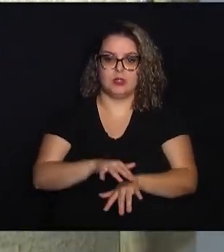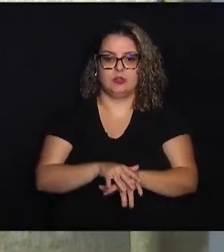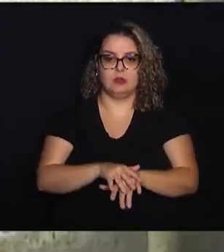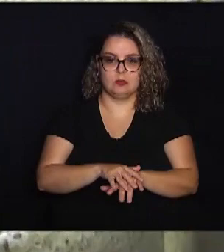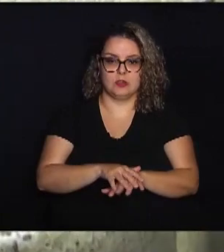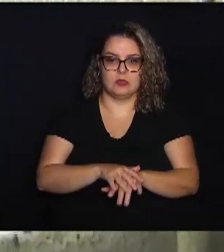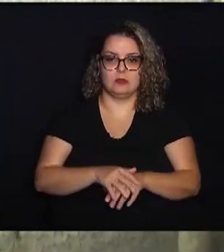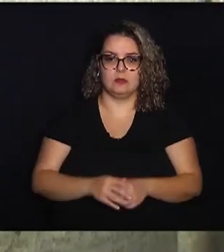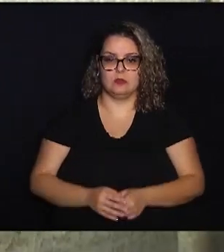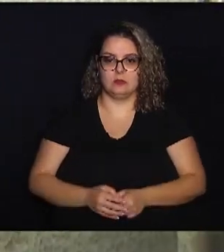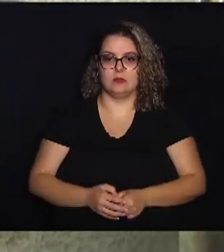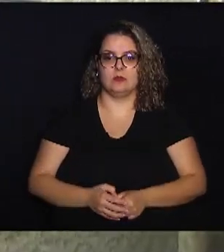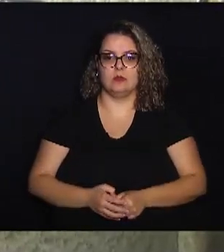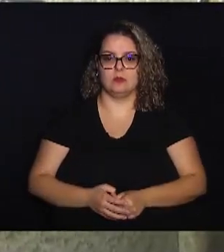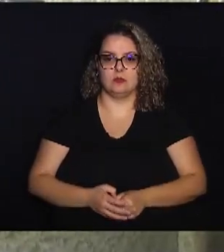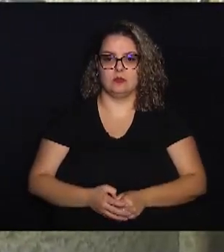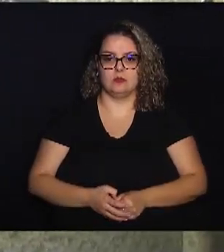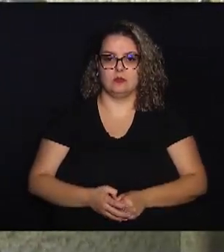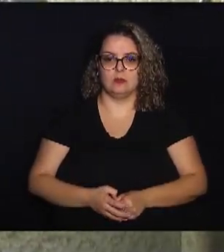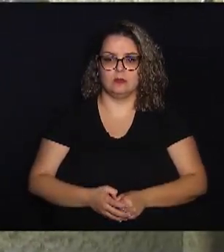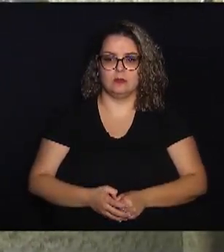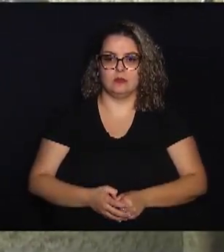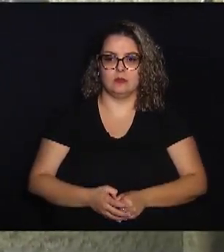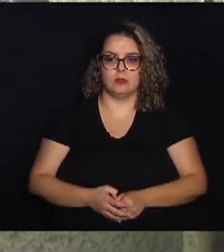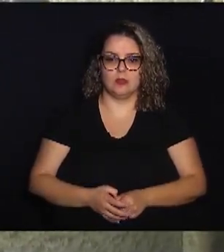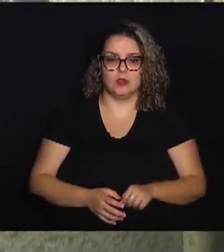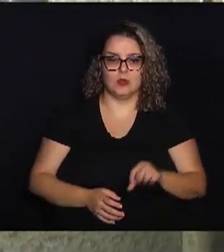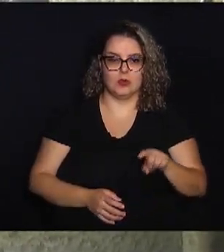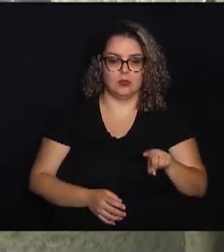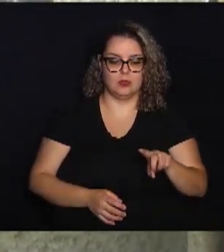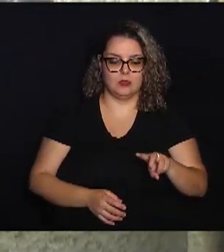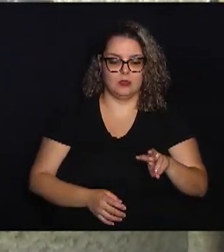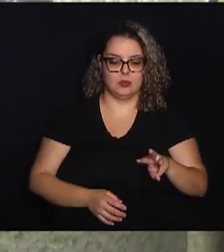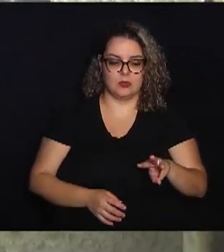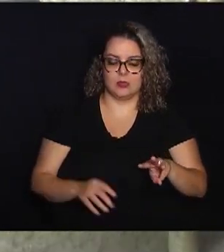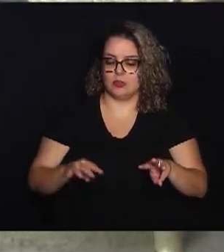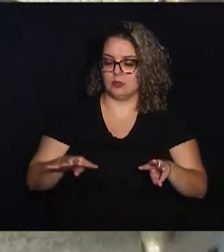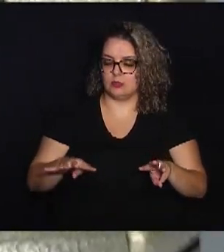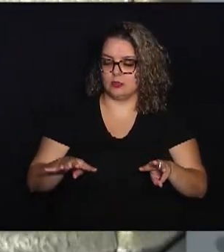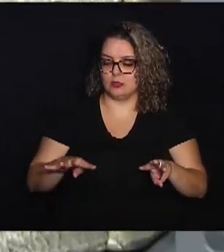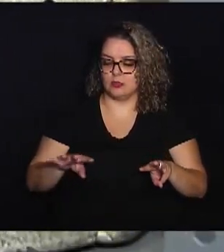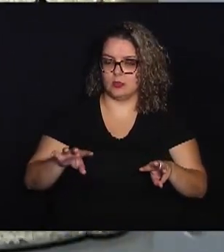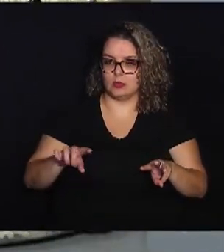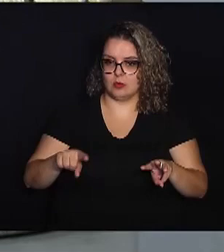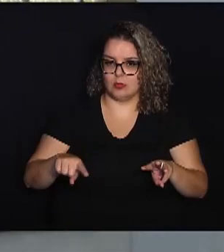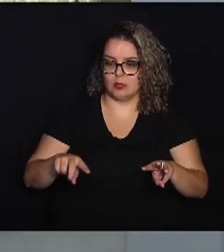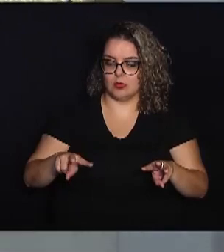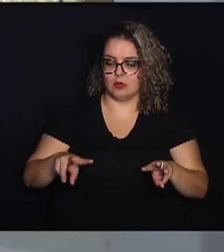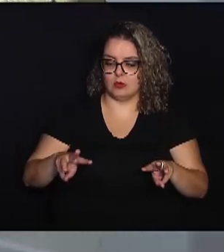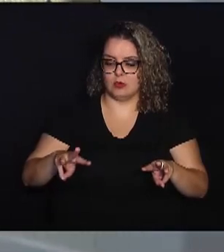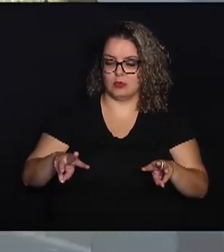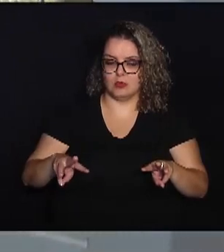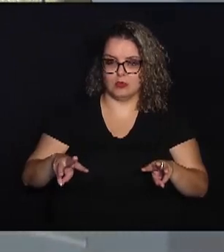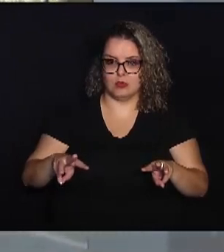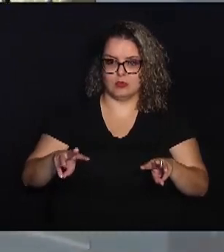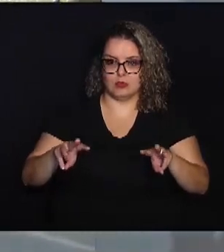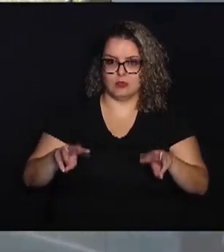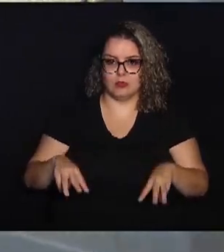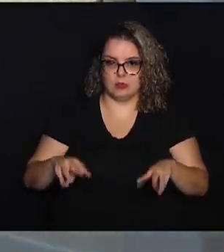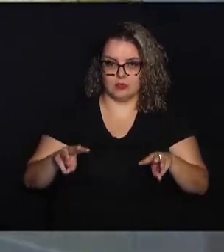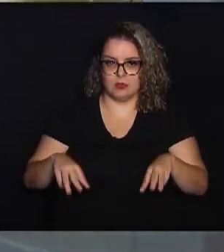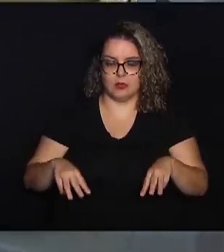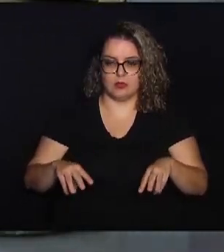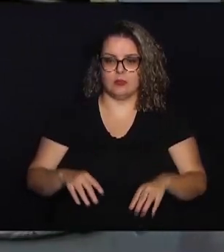né? E tem as teclas 1, 2, 3, 4, 5, 6. a combinação do braille, né,